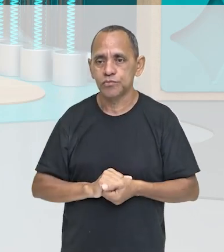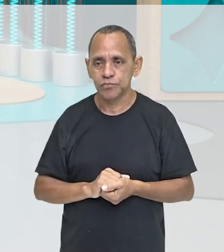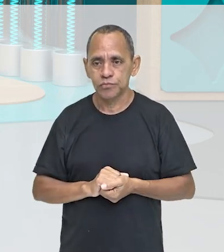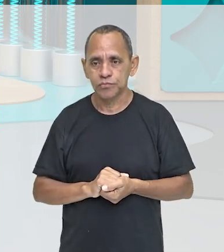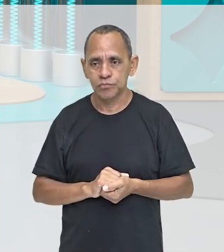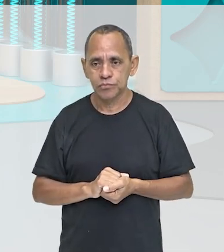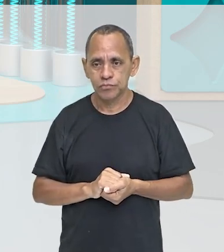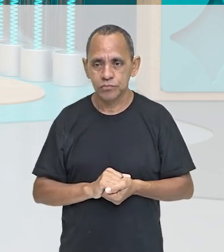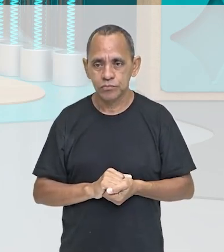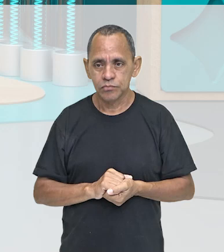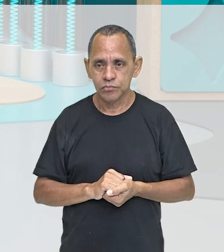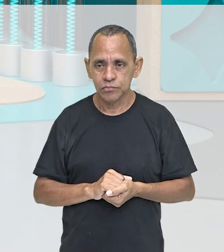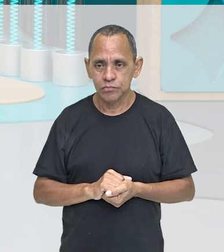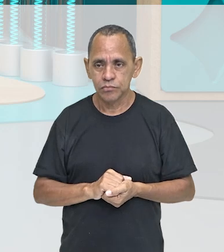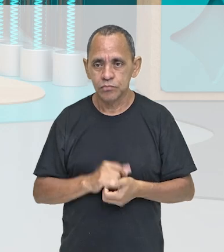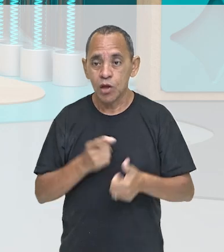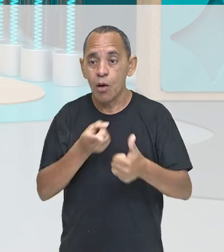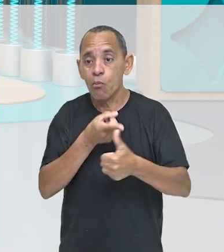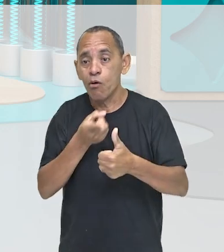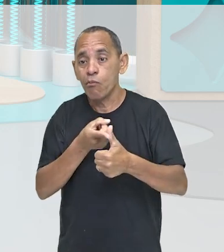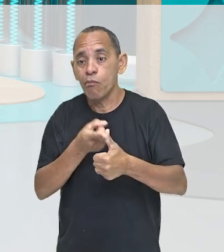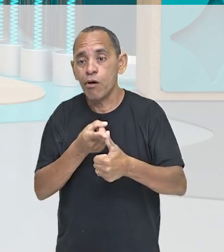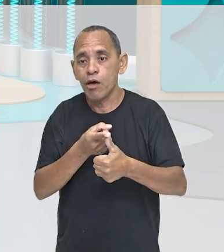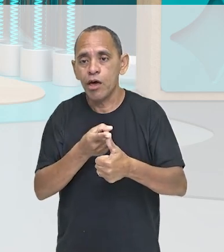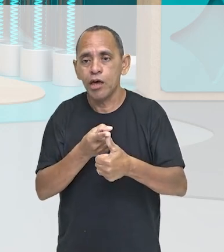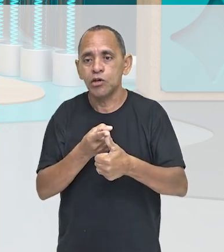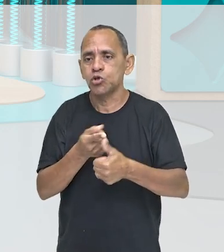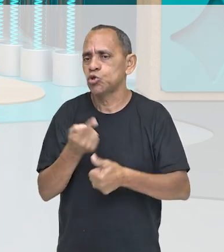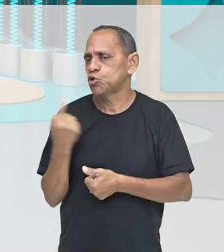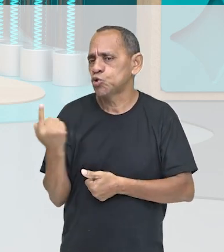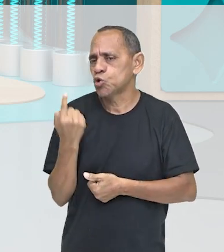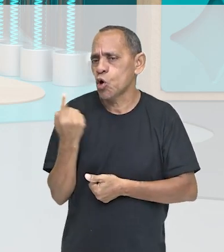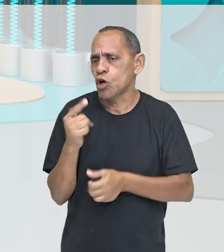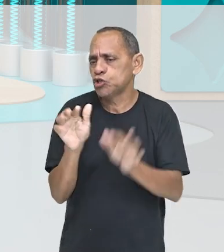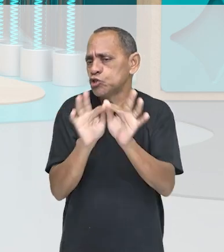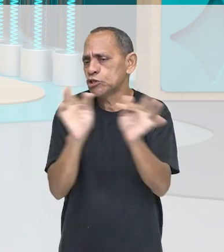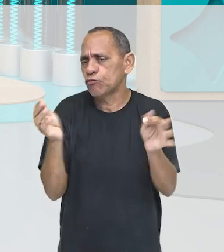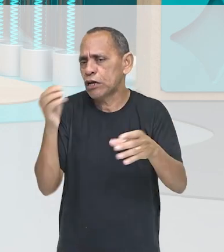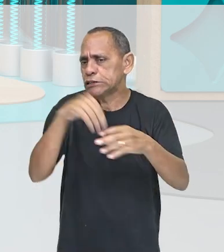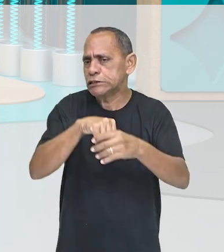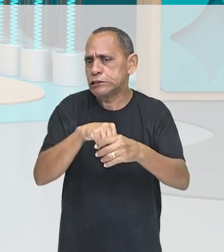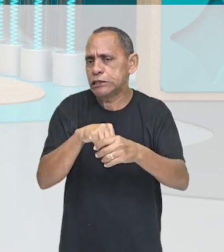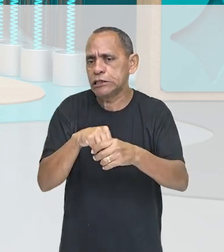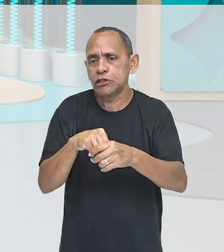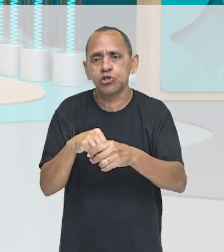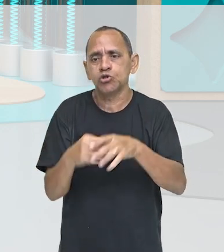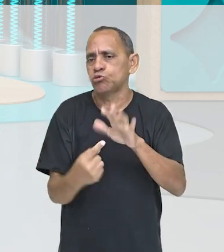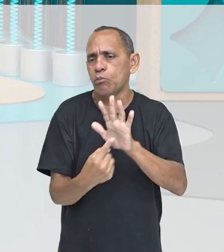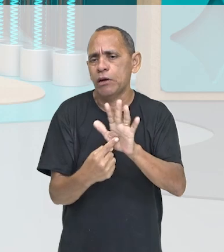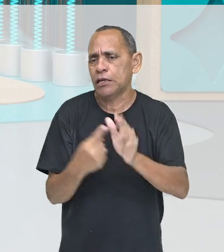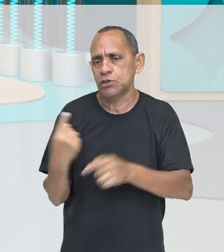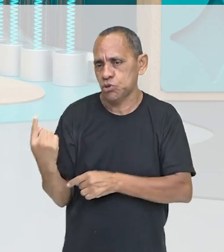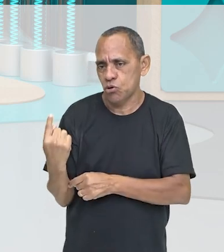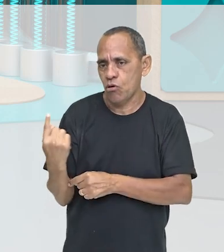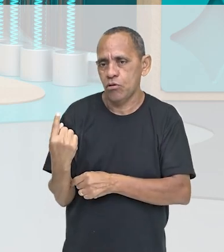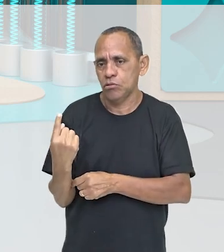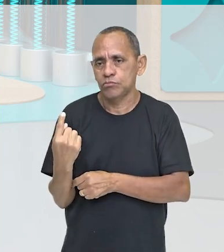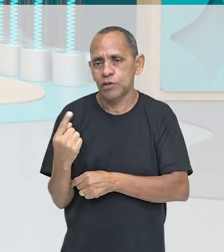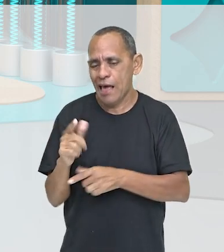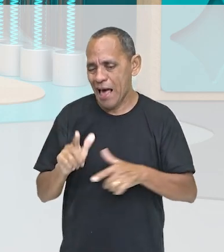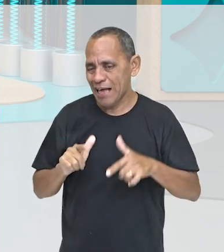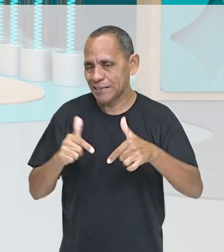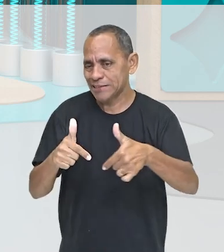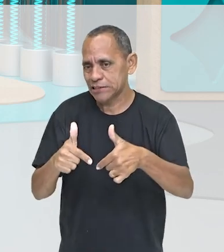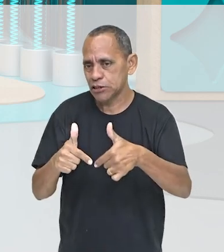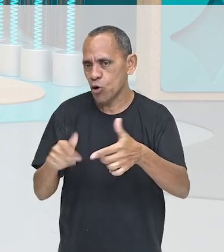auxiliares. Primeiro, não aparecem sozinho nas frases, tá? Ele não tem uma ação propriamente dele, ele vai precisar